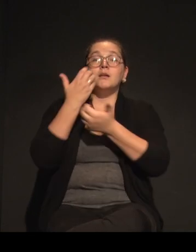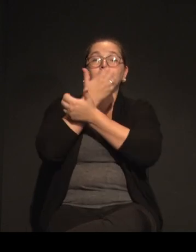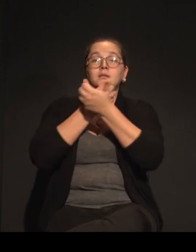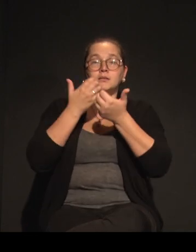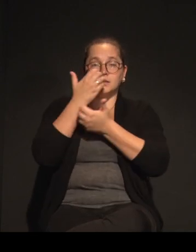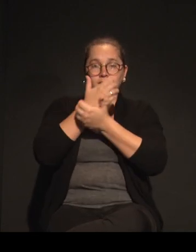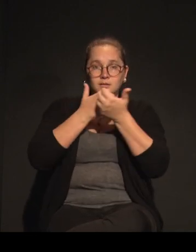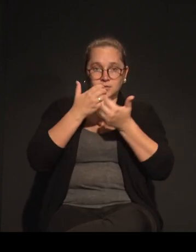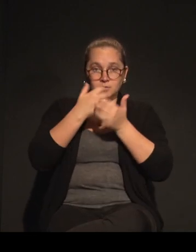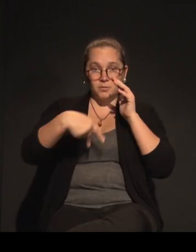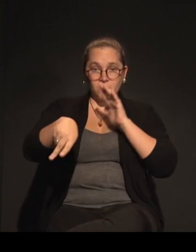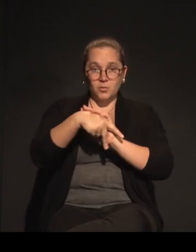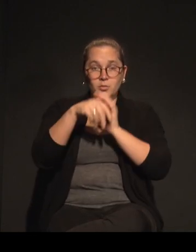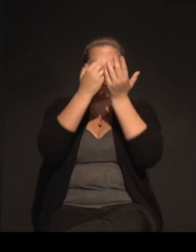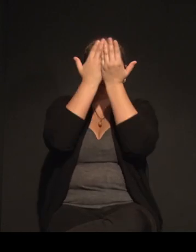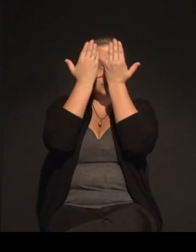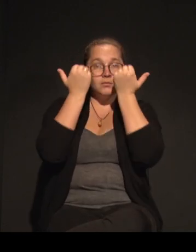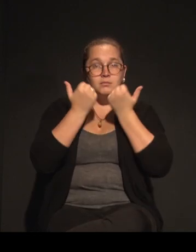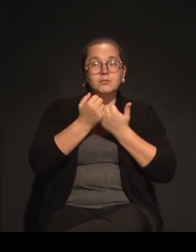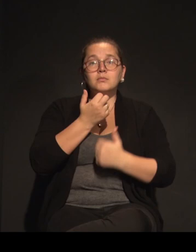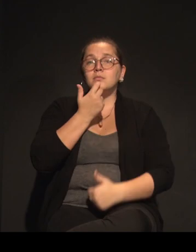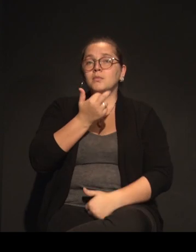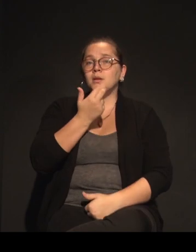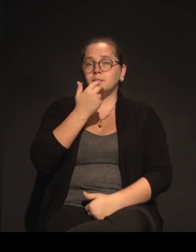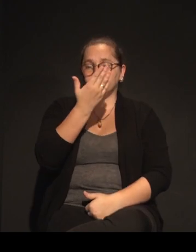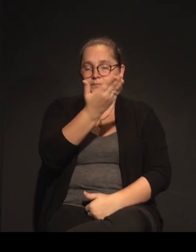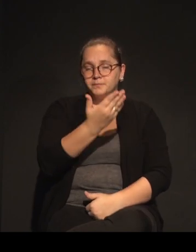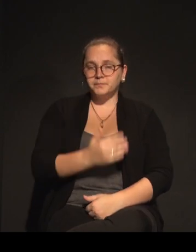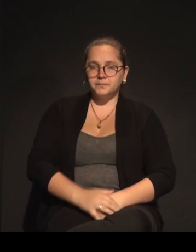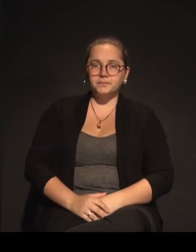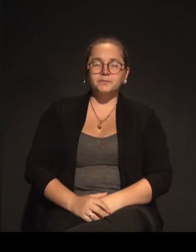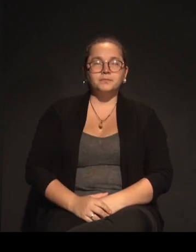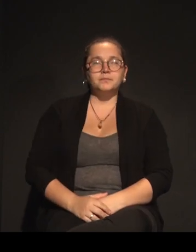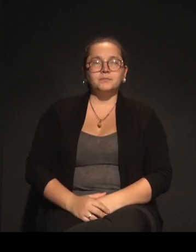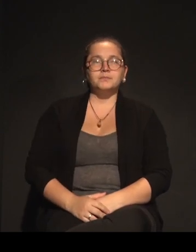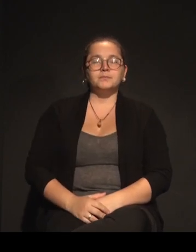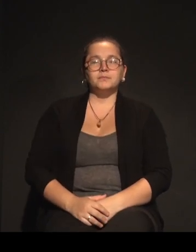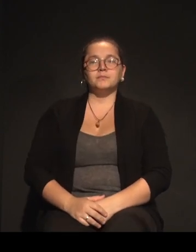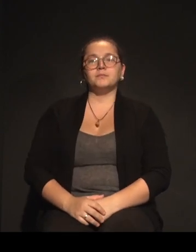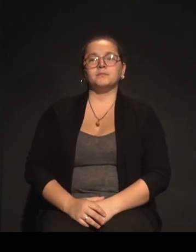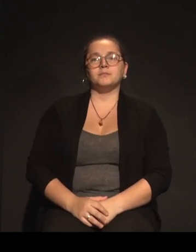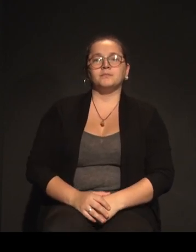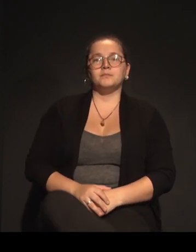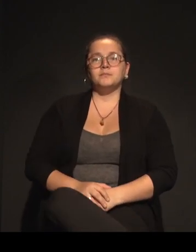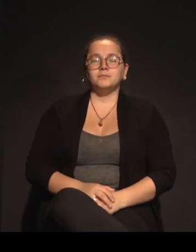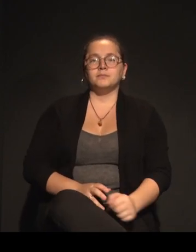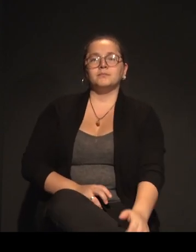kathusa não é e quartos anal é fico